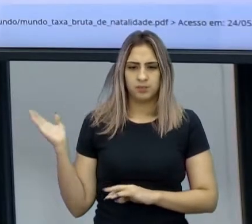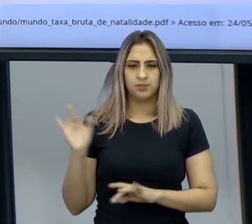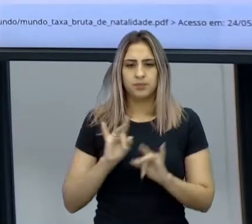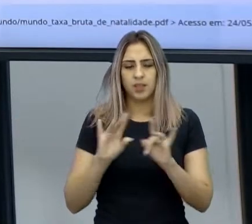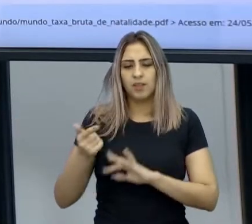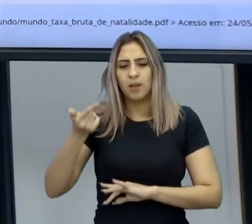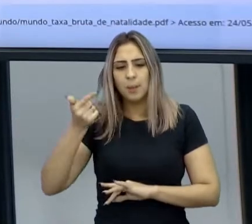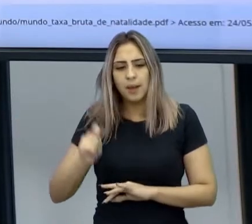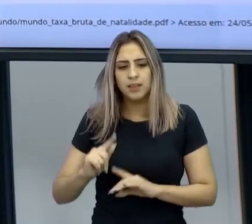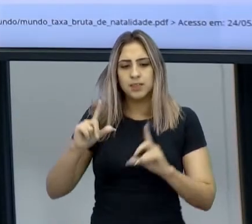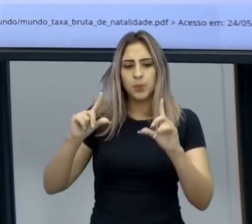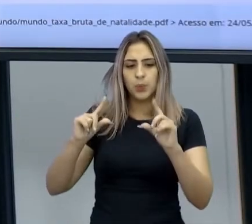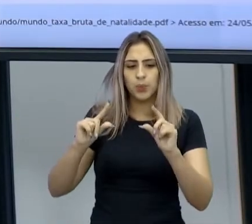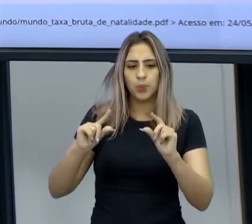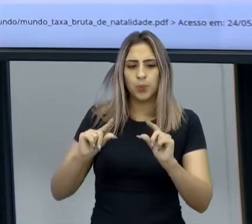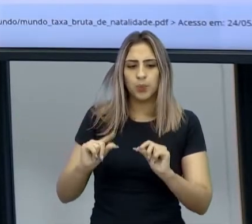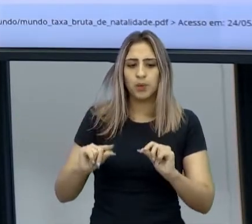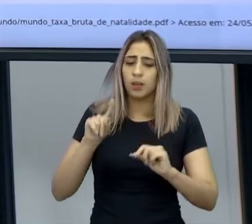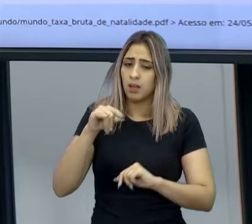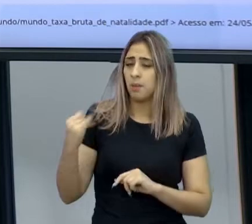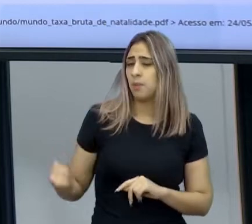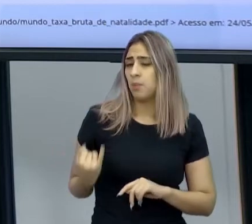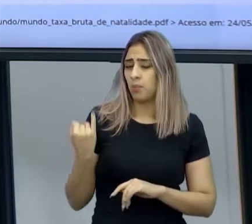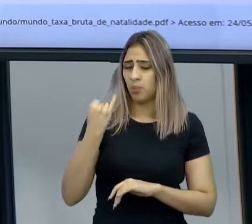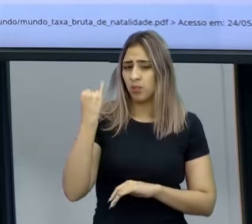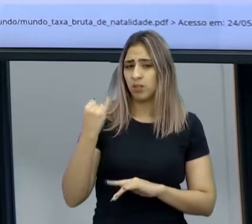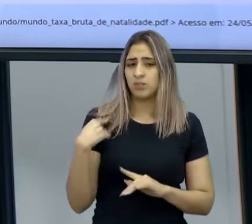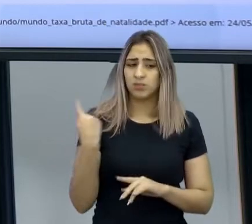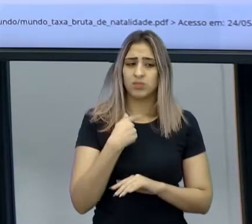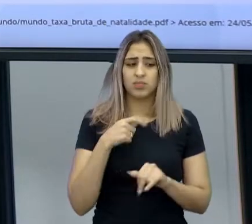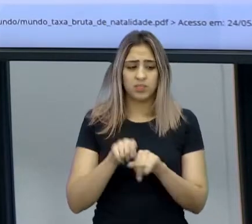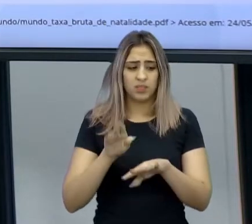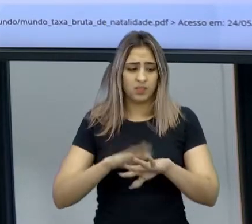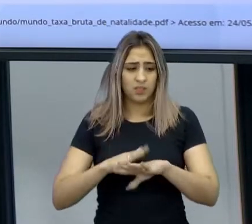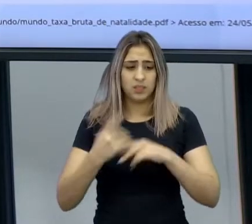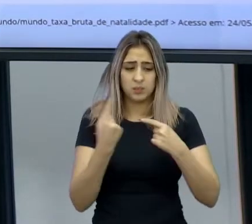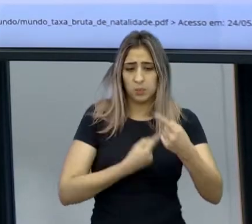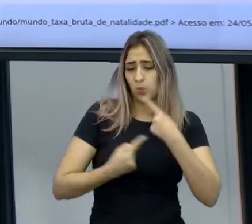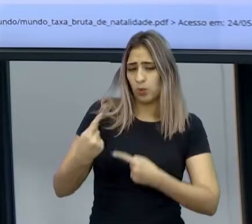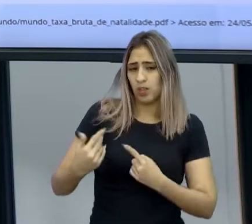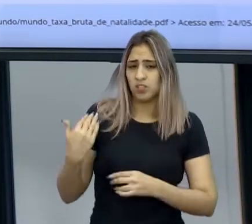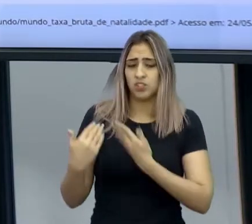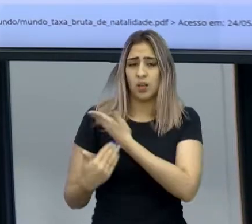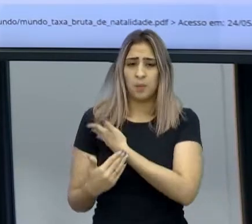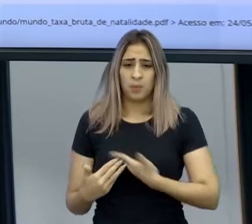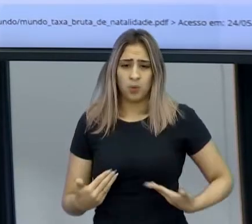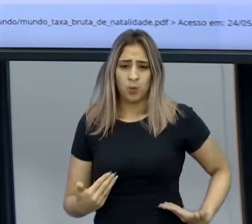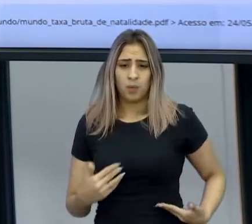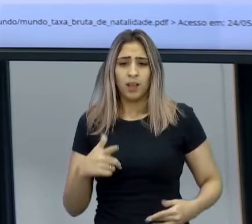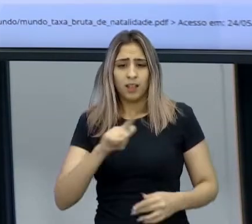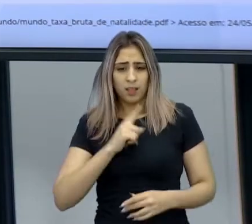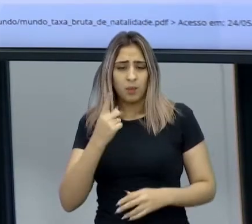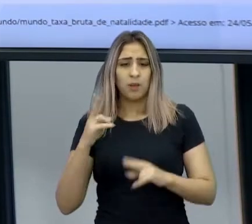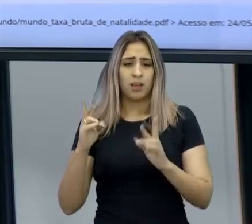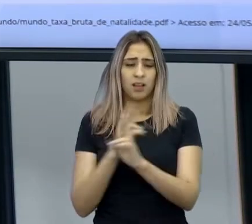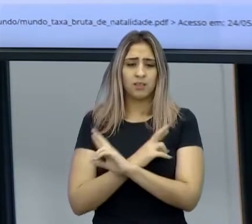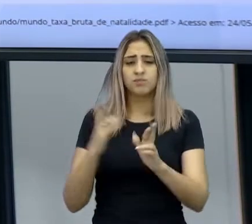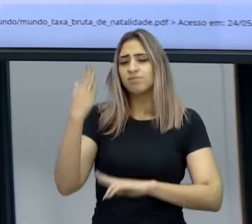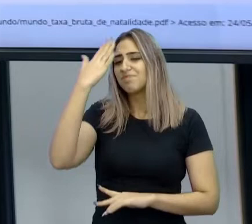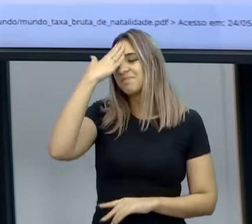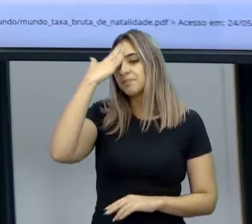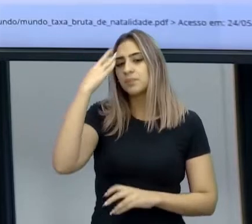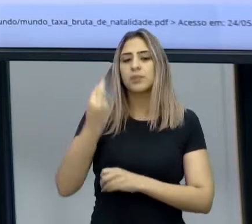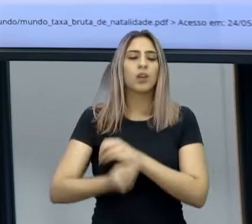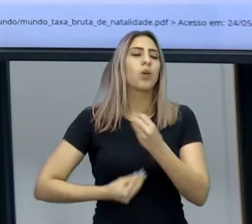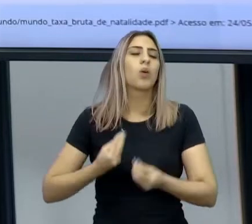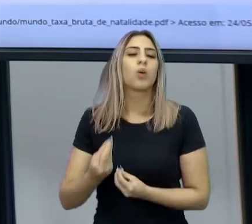mais diminuindo. Isso é importante, porque quando você faz uma política pública, né, você tem essa relação aí, né, de saber, né, como é